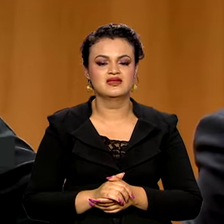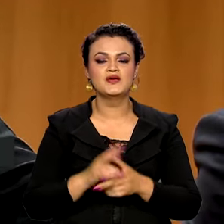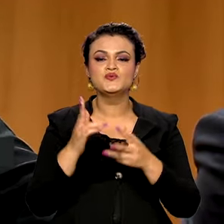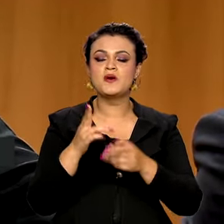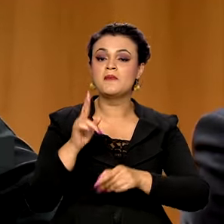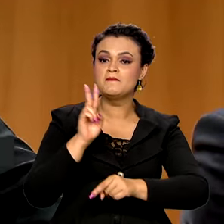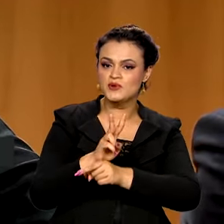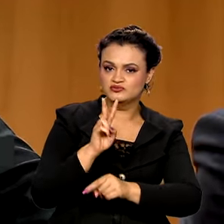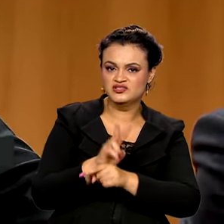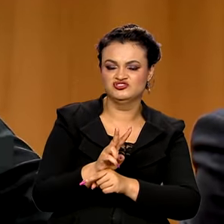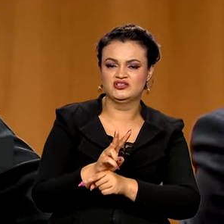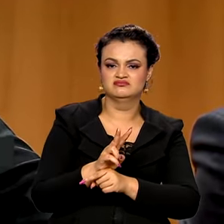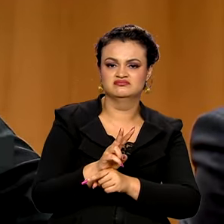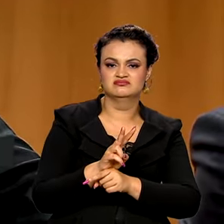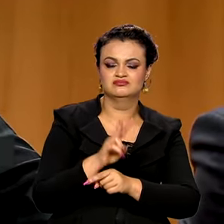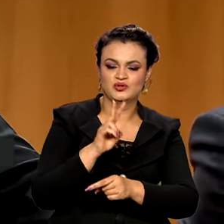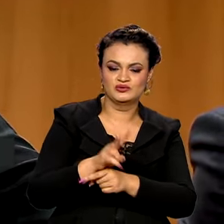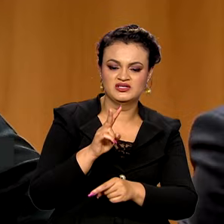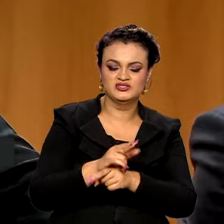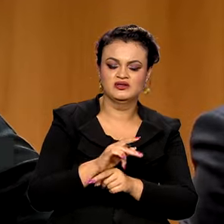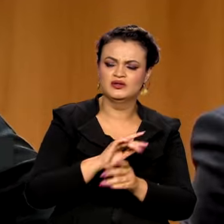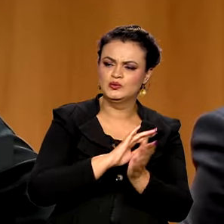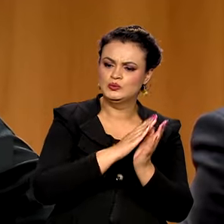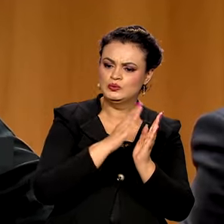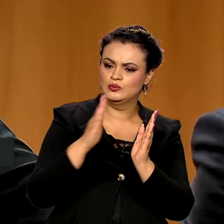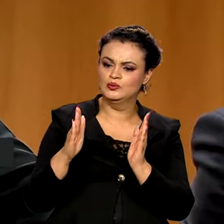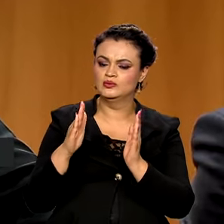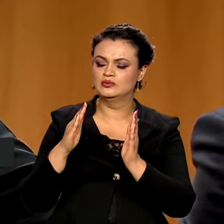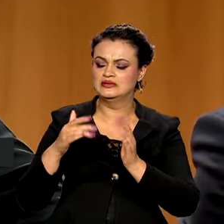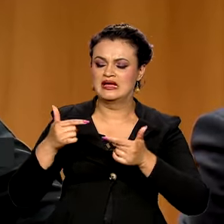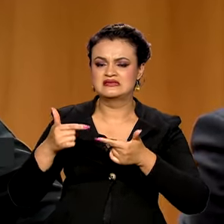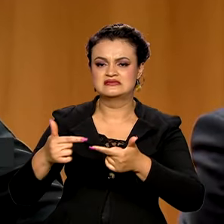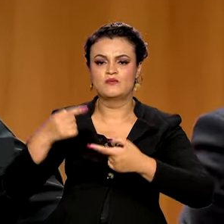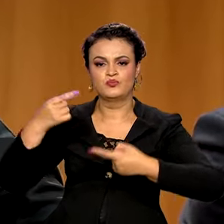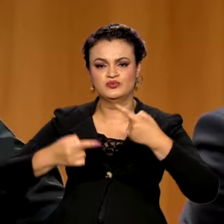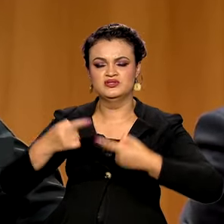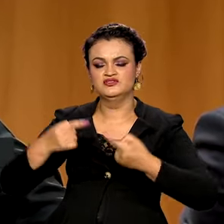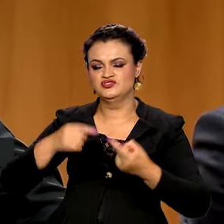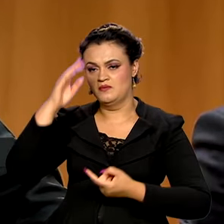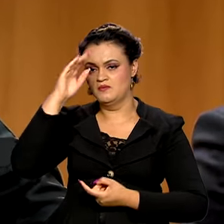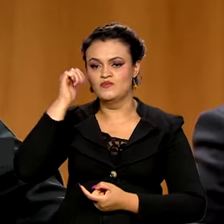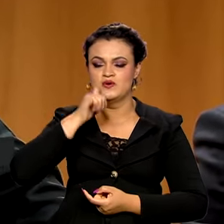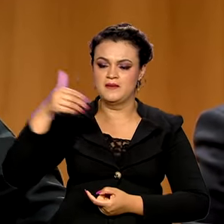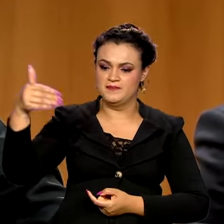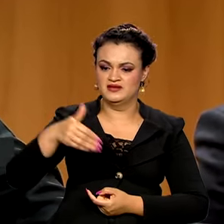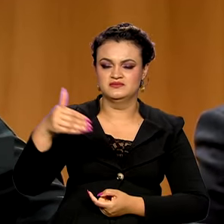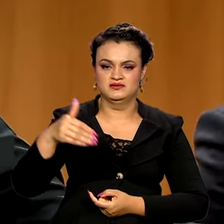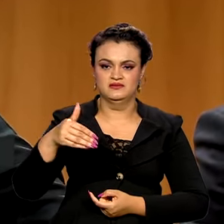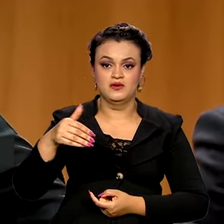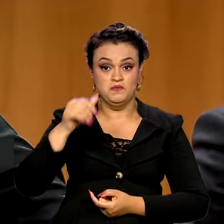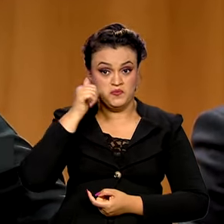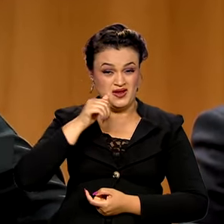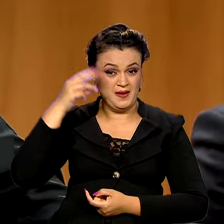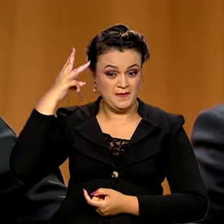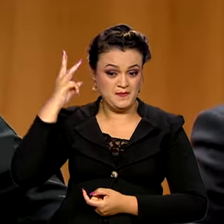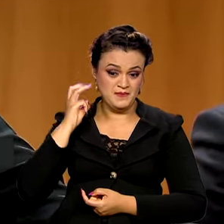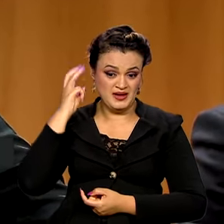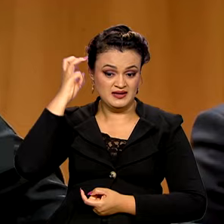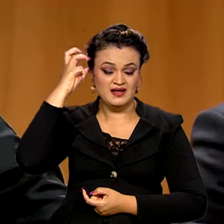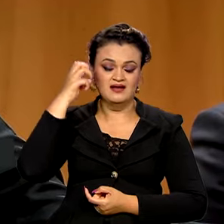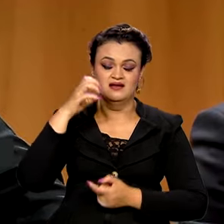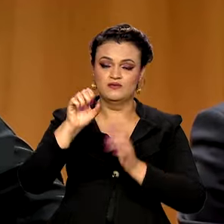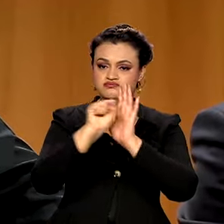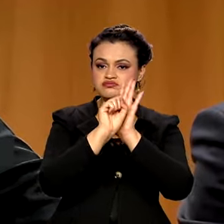proteção à atividade política, especialmente das mulheres no Brasil. A vereadora Marielle é um